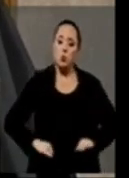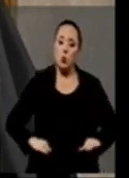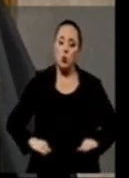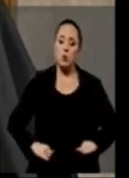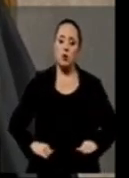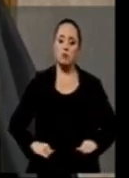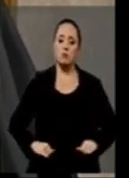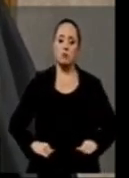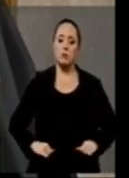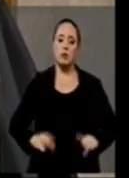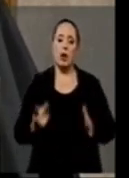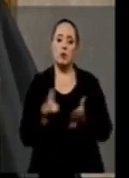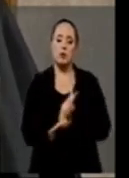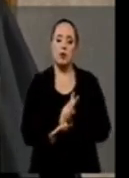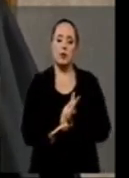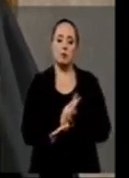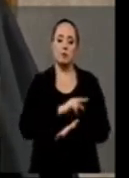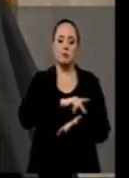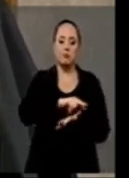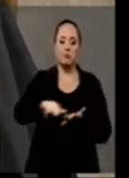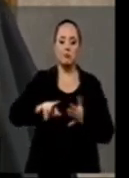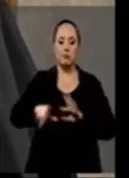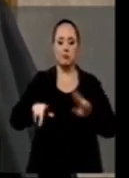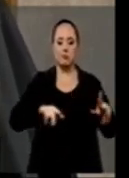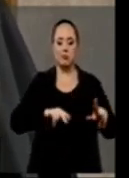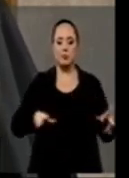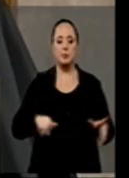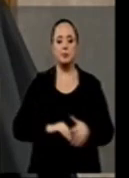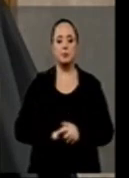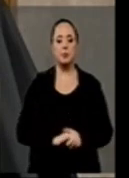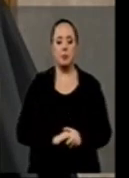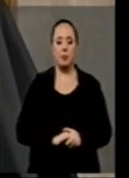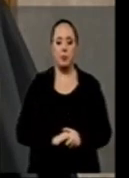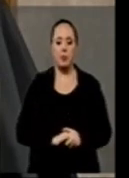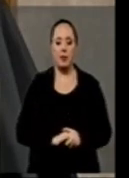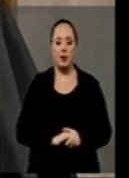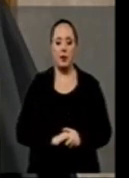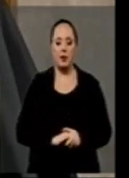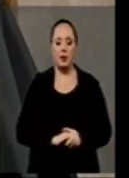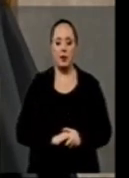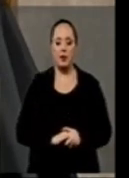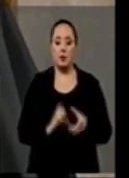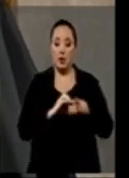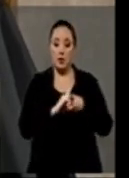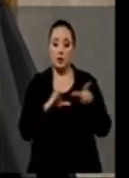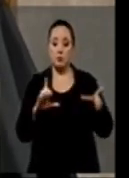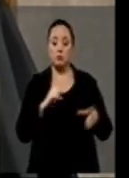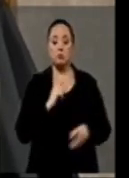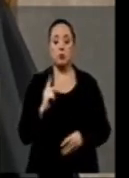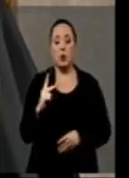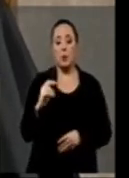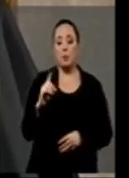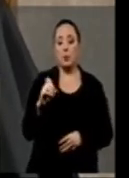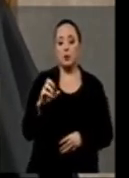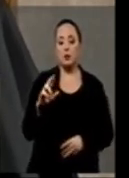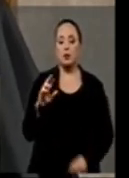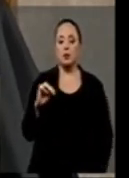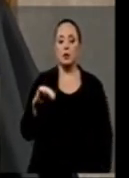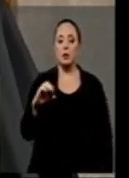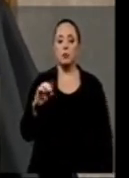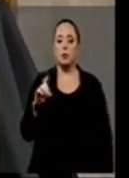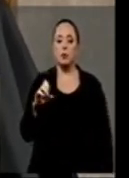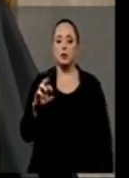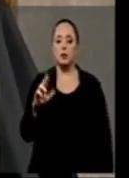tentações na formação de nossa democracia disse ele tivemos um poder moderador como